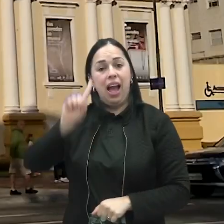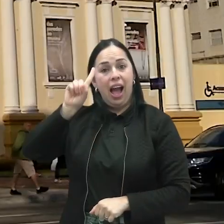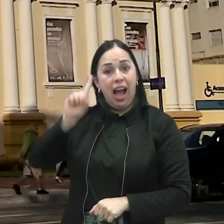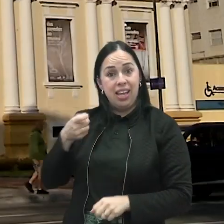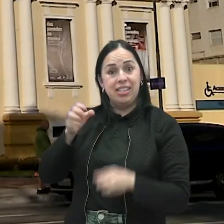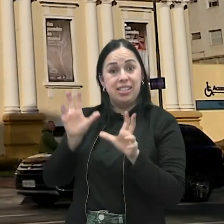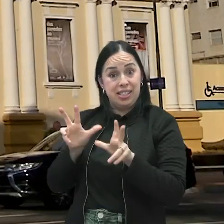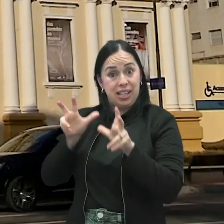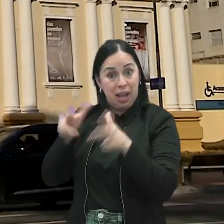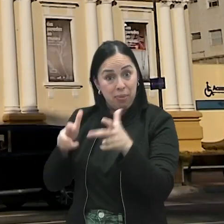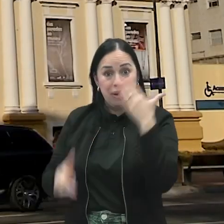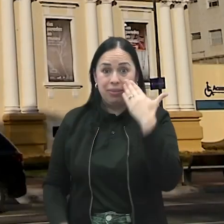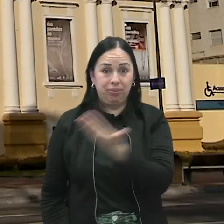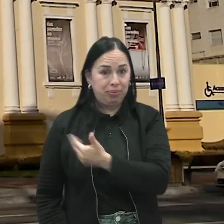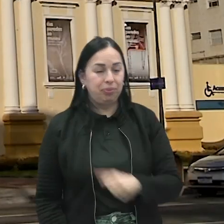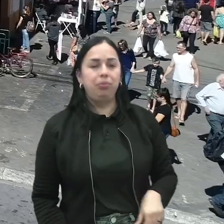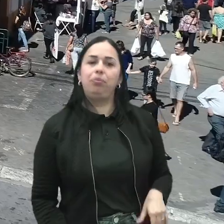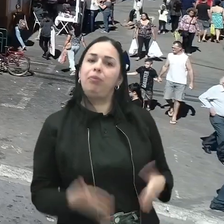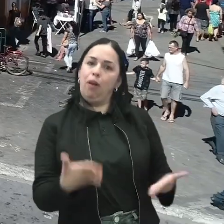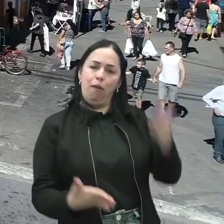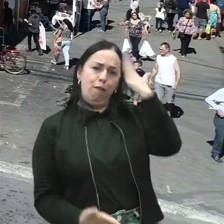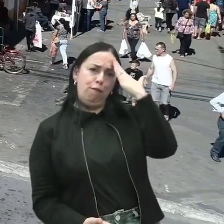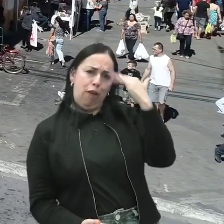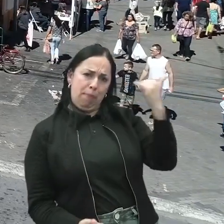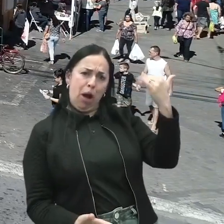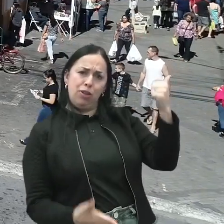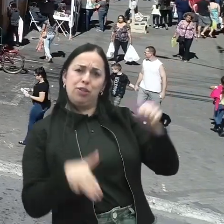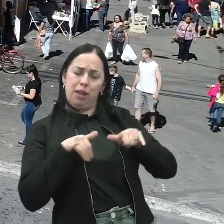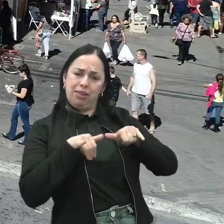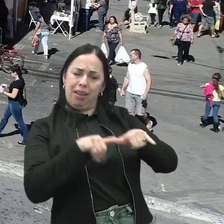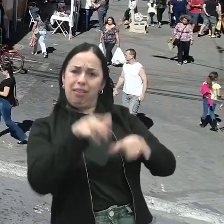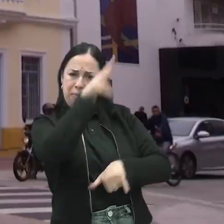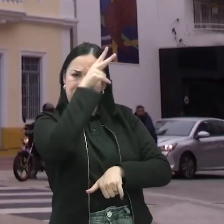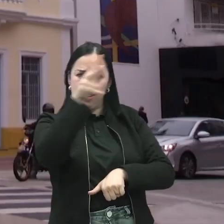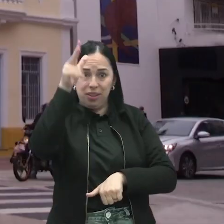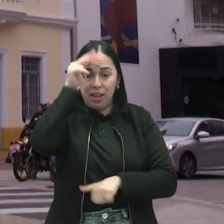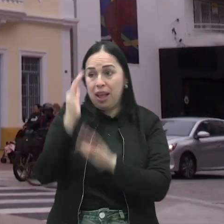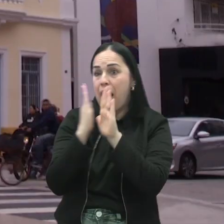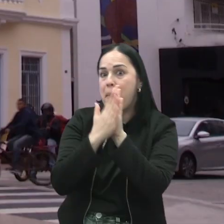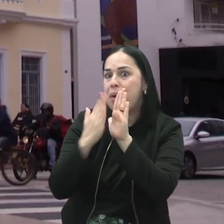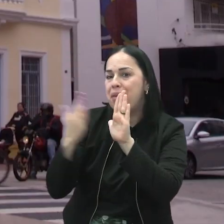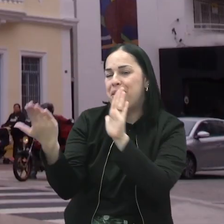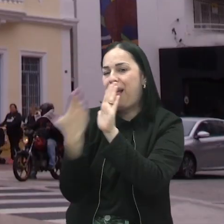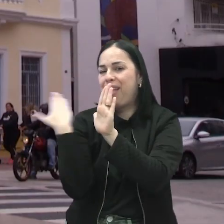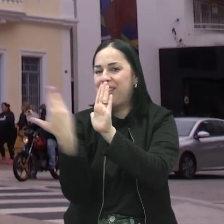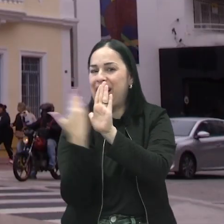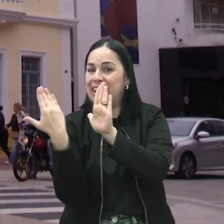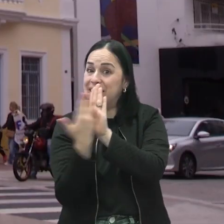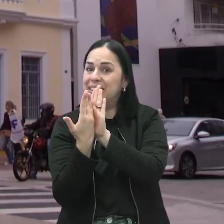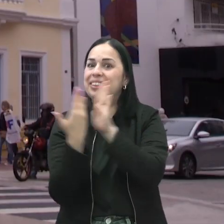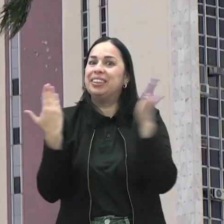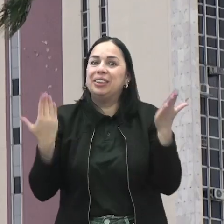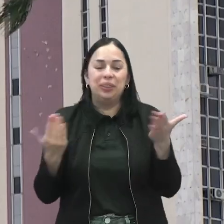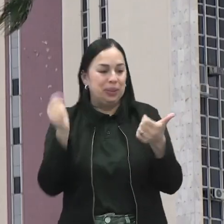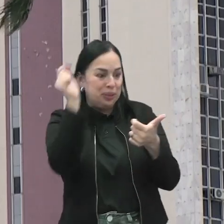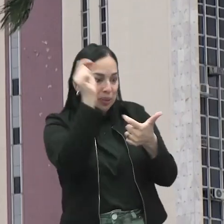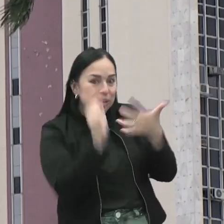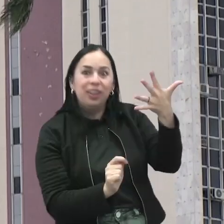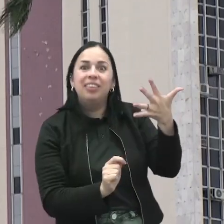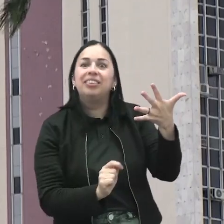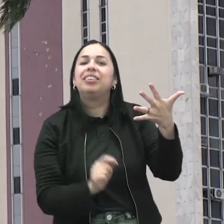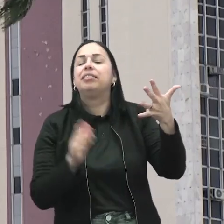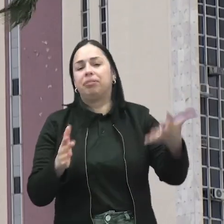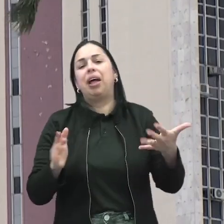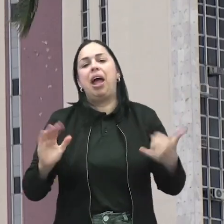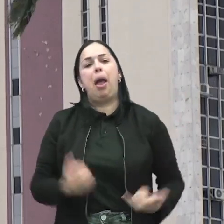a antiga Câmara Municipal, o famoso Mercadão, a Biblioteca Pública Municipal.